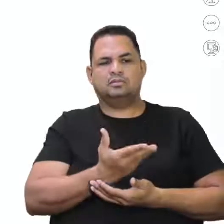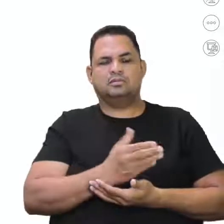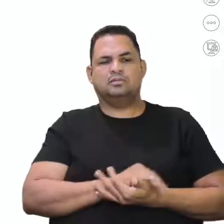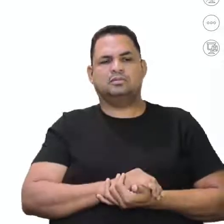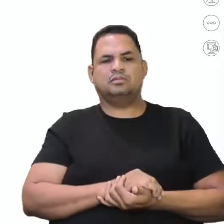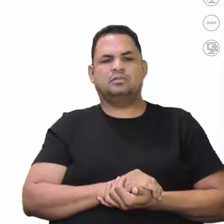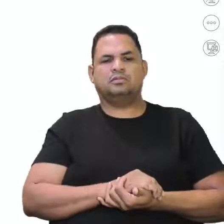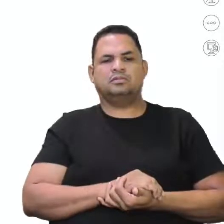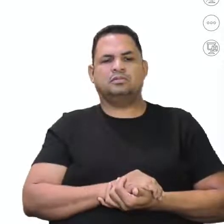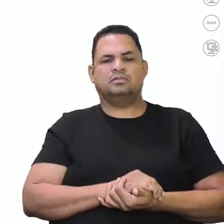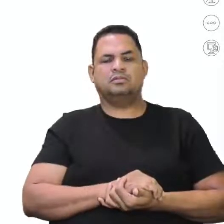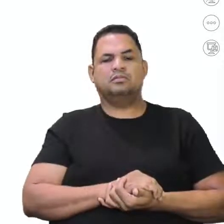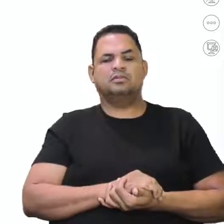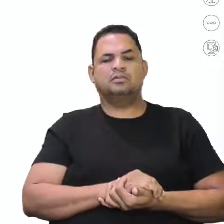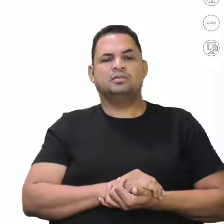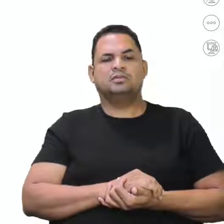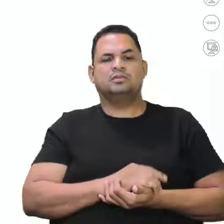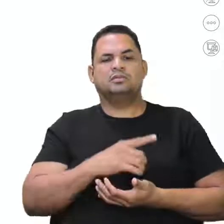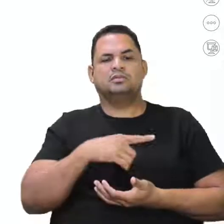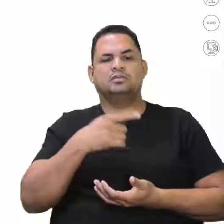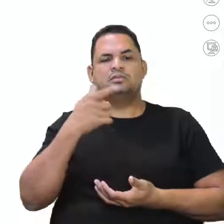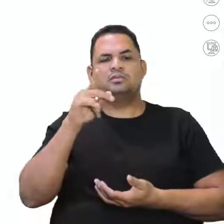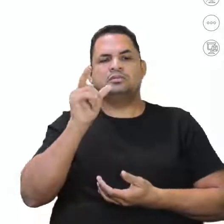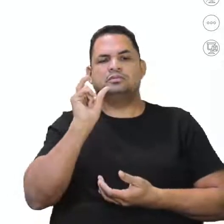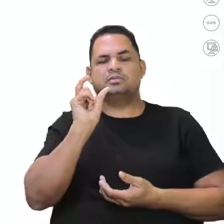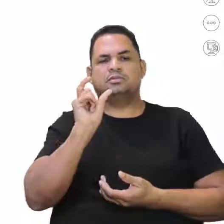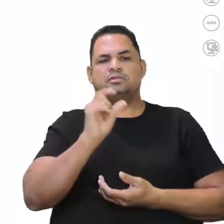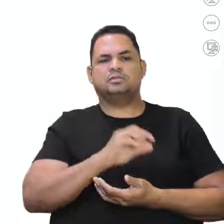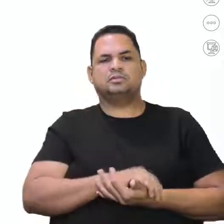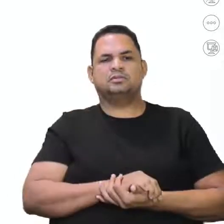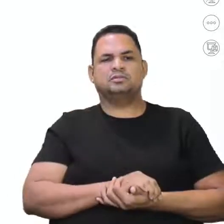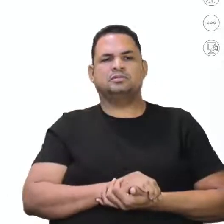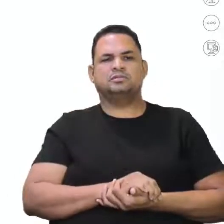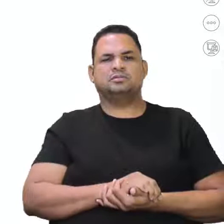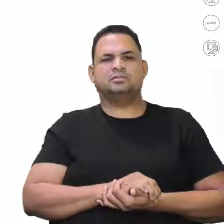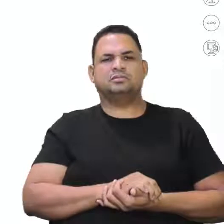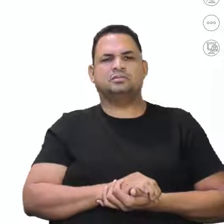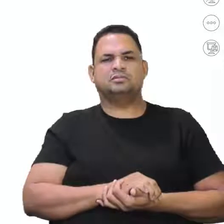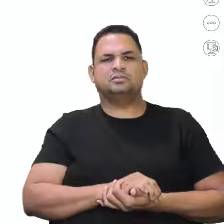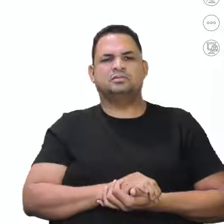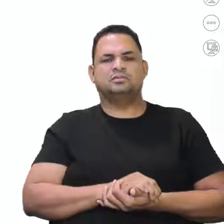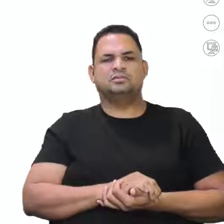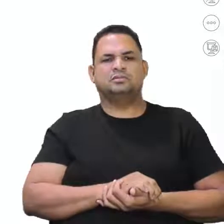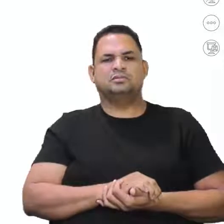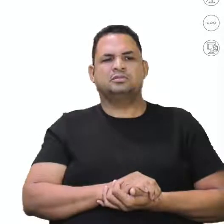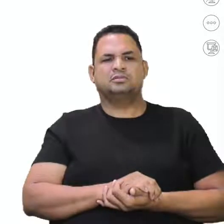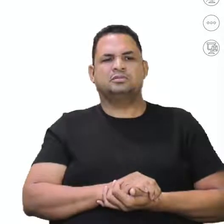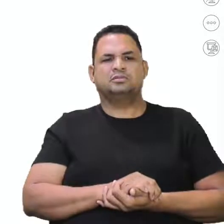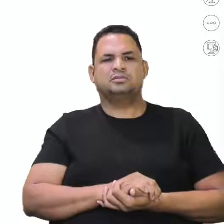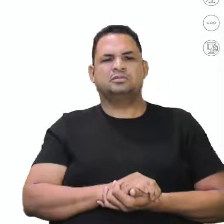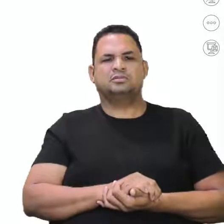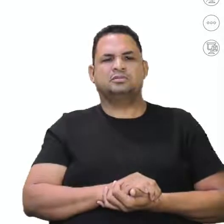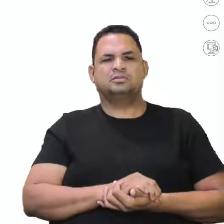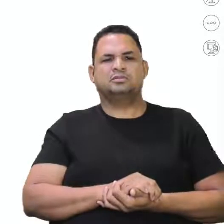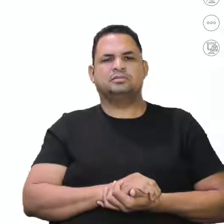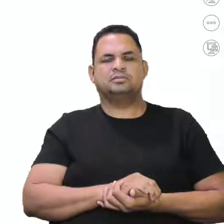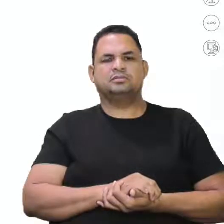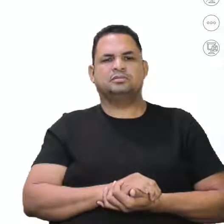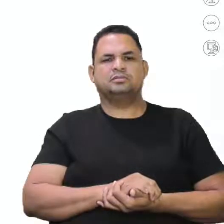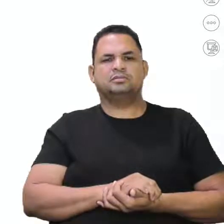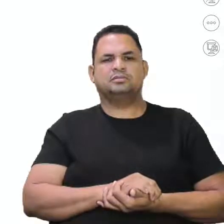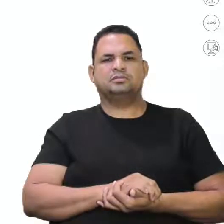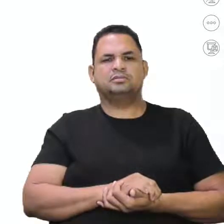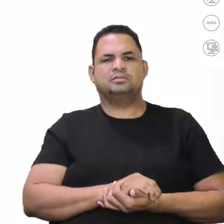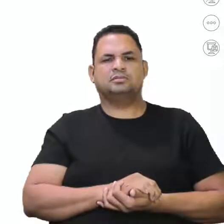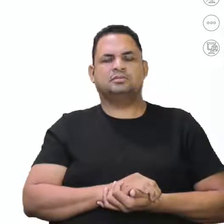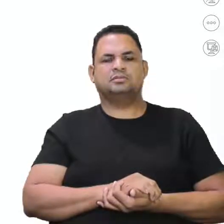o since, por enquanto ainda tem mais ali. Ó, so the beats that normally say don't do that because it would